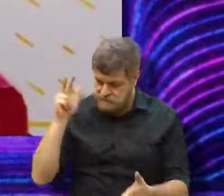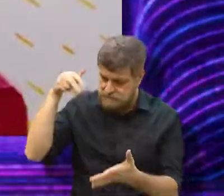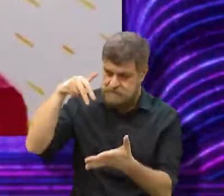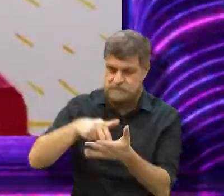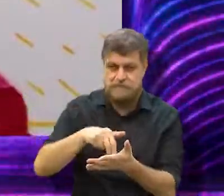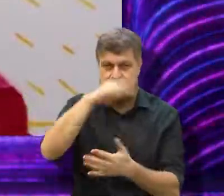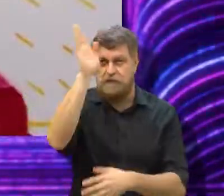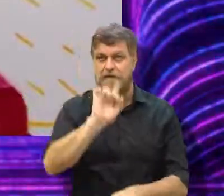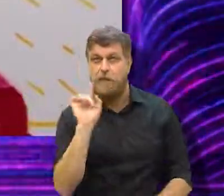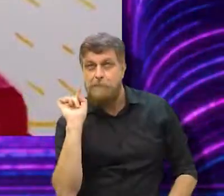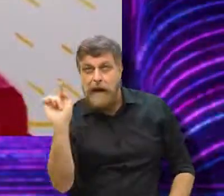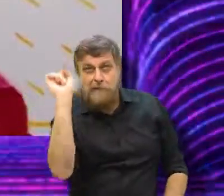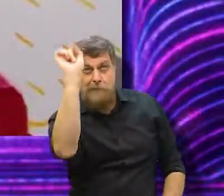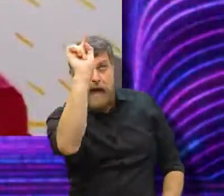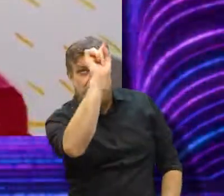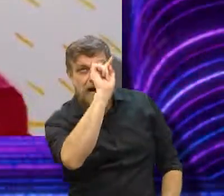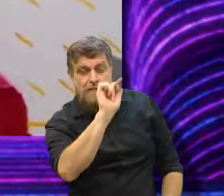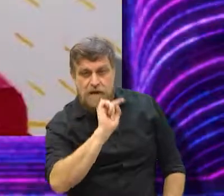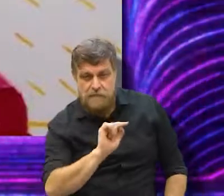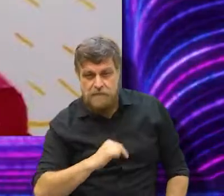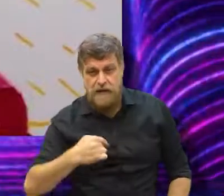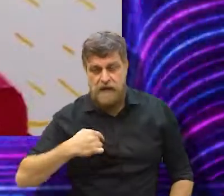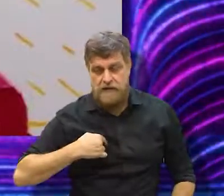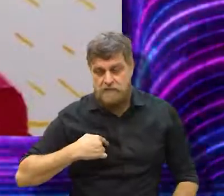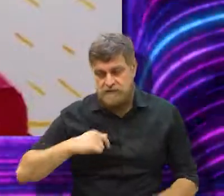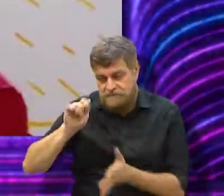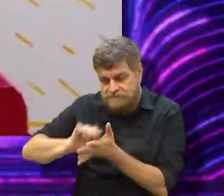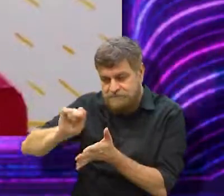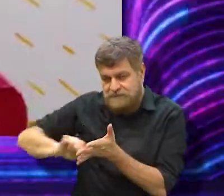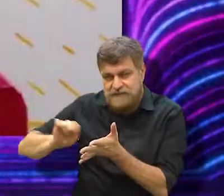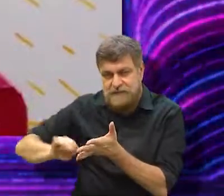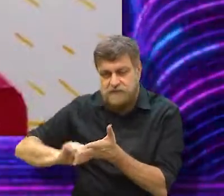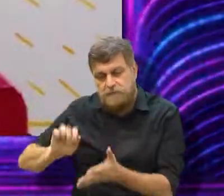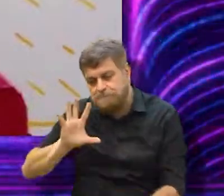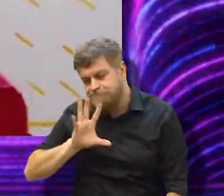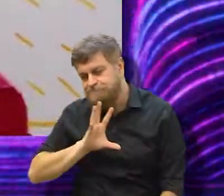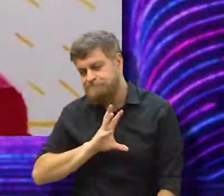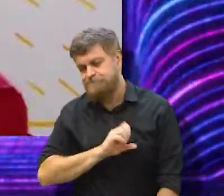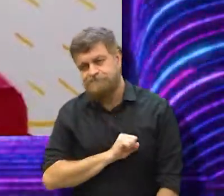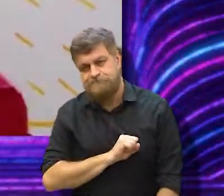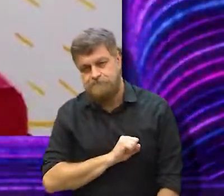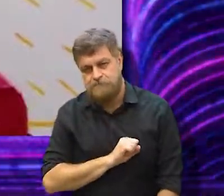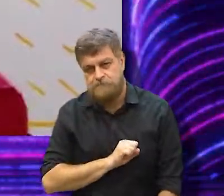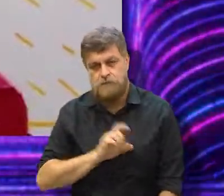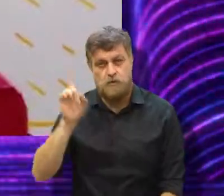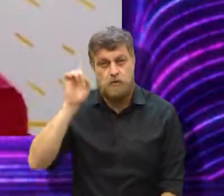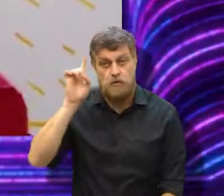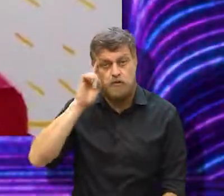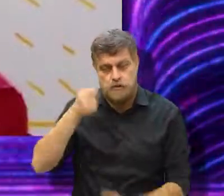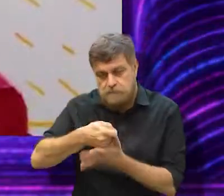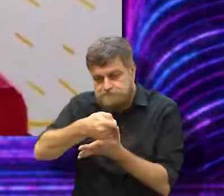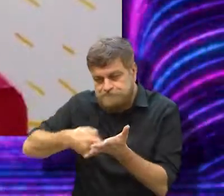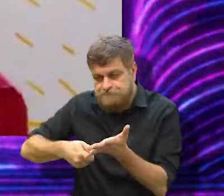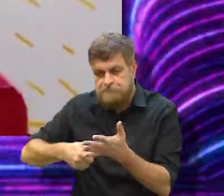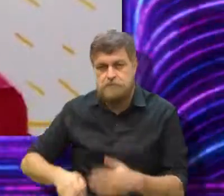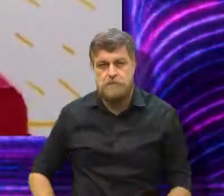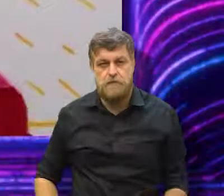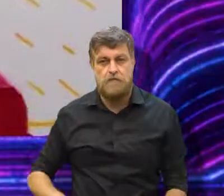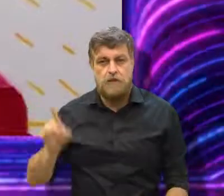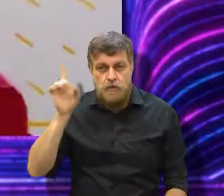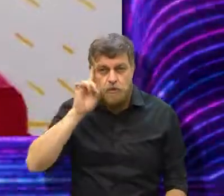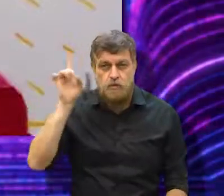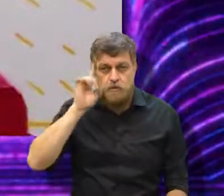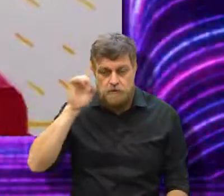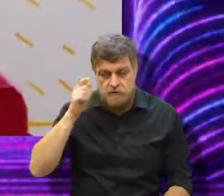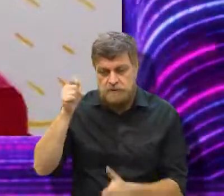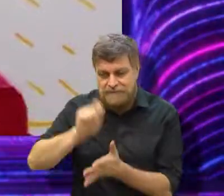Campinas, pelo Brasil inteiro, mas escrever é uma coisa que eu amo e eu escrevo todo dia. Então, primeiro, você tem que